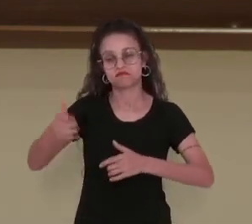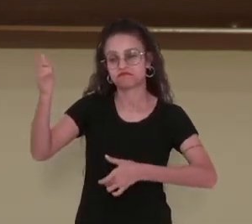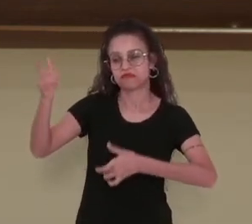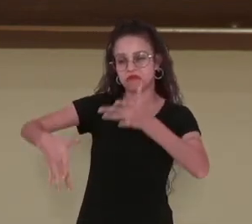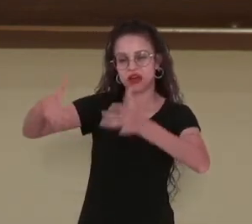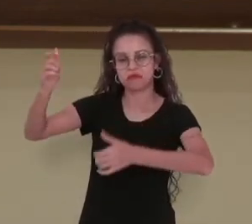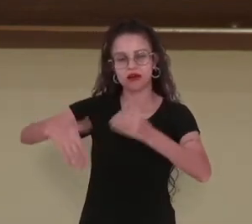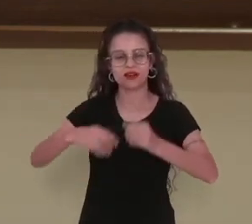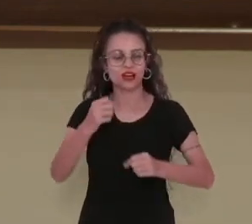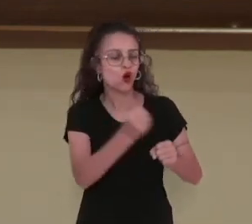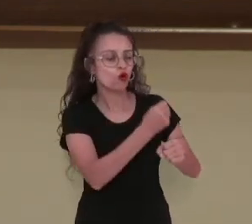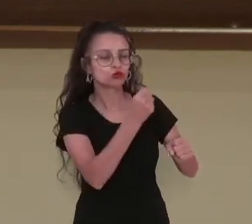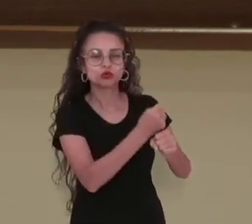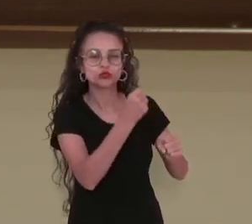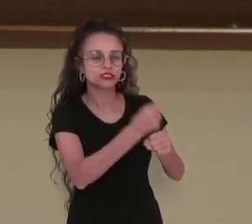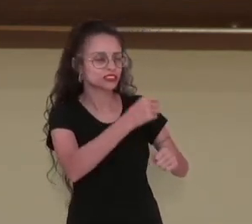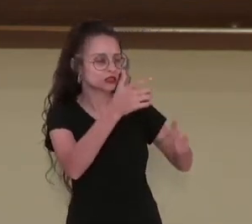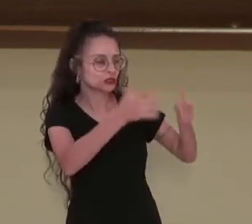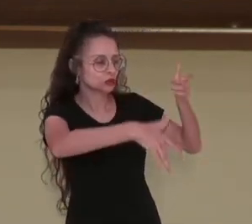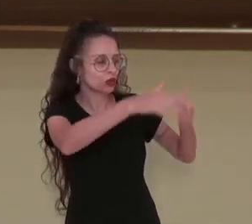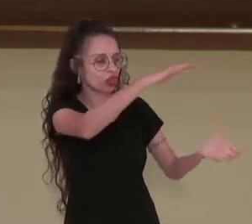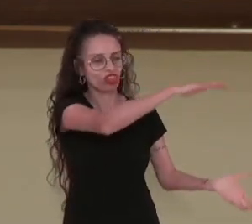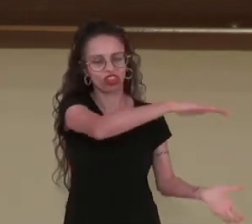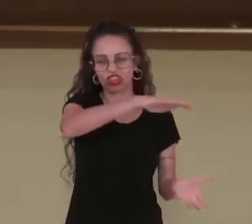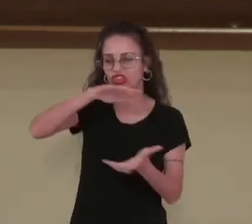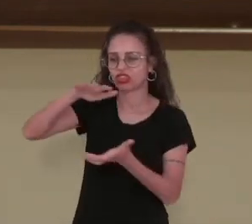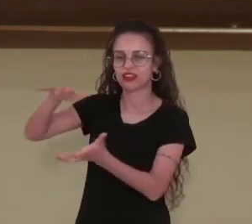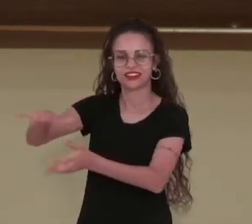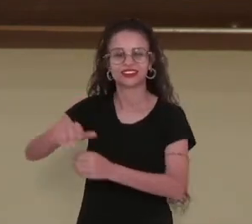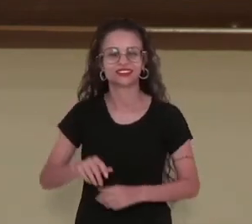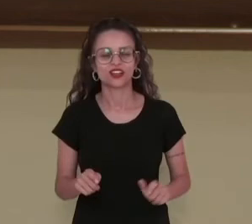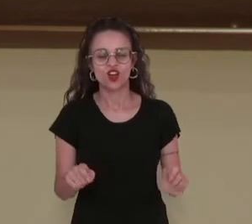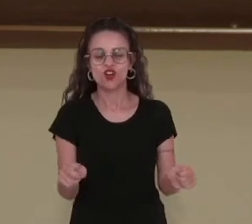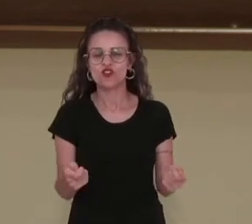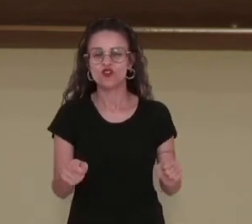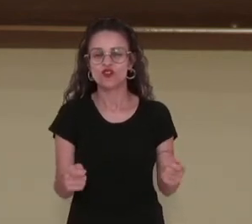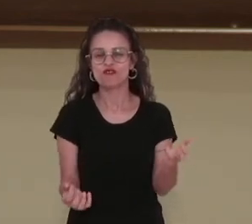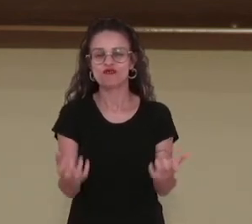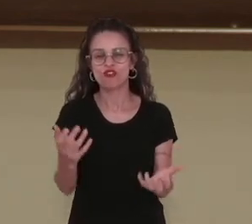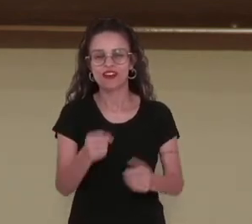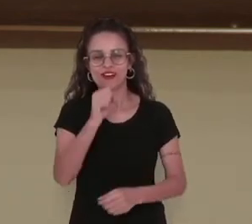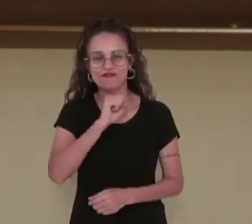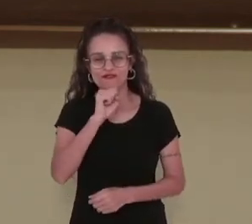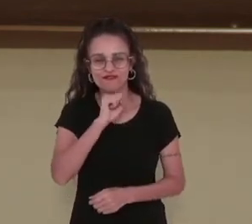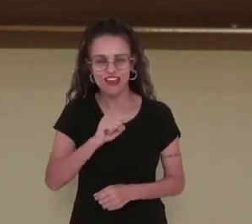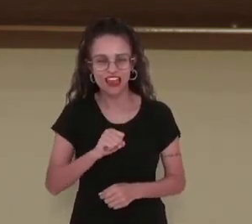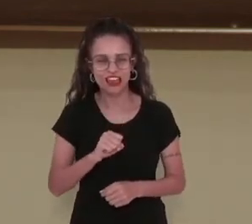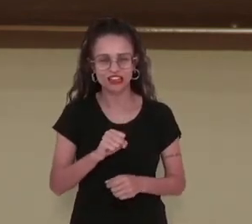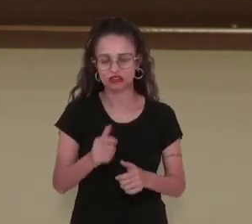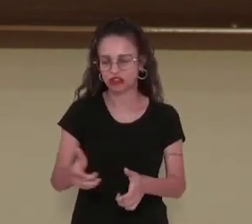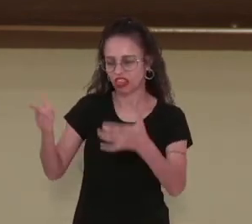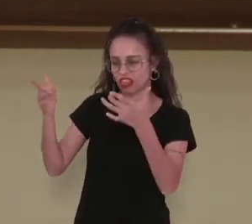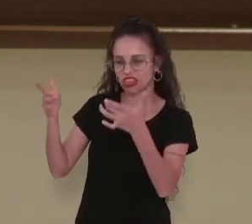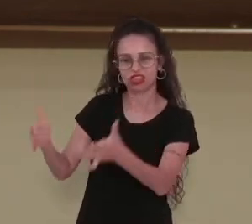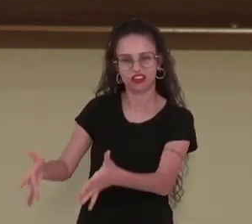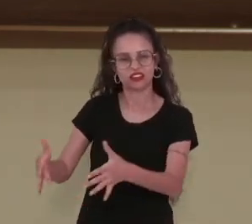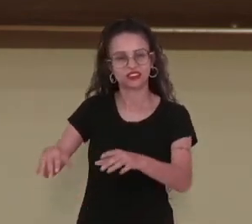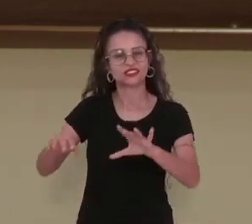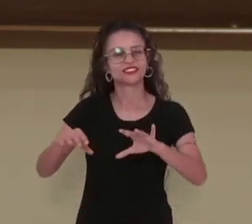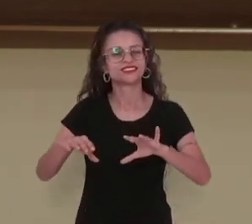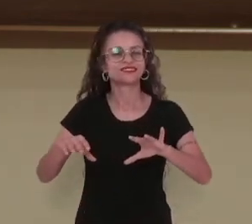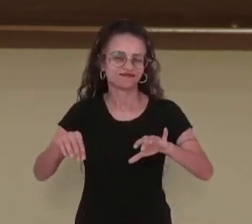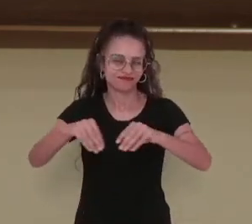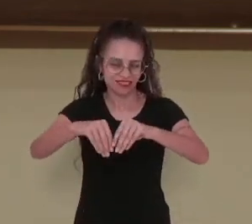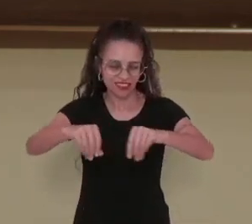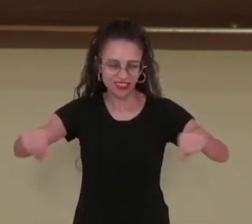construção? Você já notou que às vezes a pessoa larga um fogão velho, um móvel usado no meio de um terreno